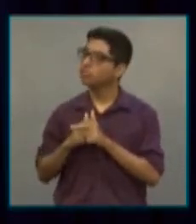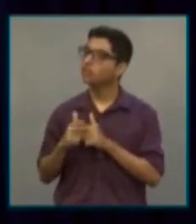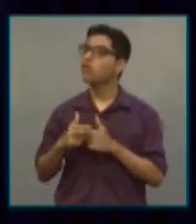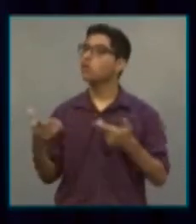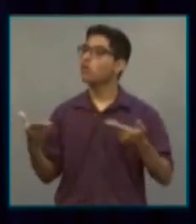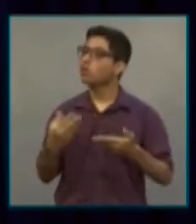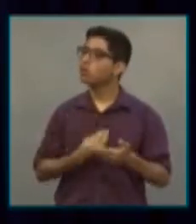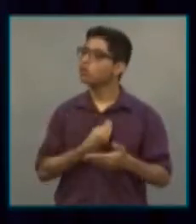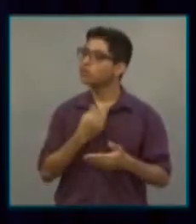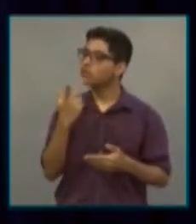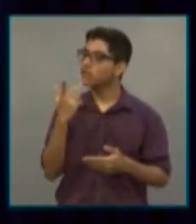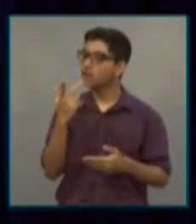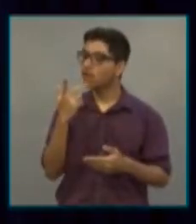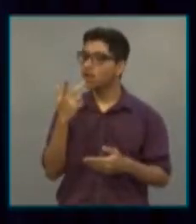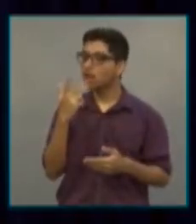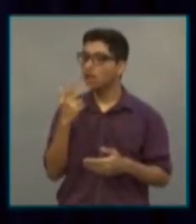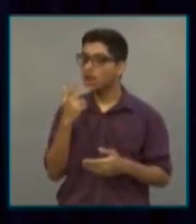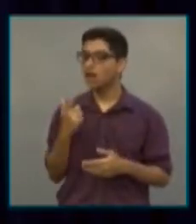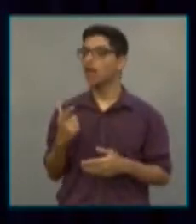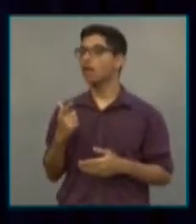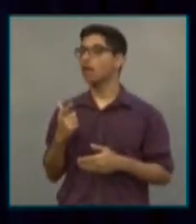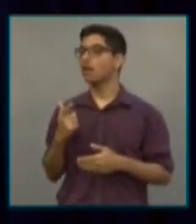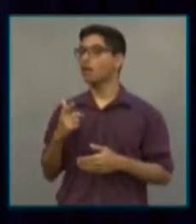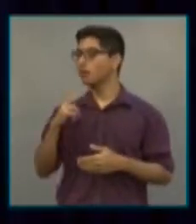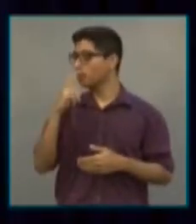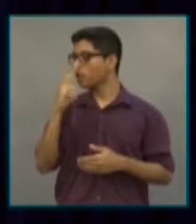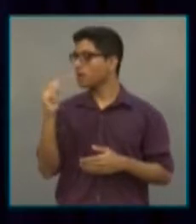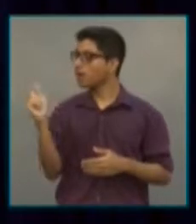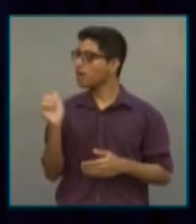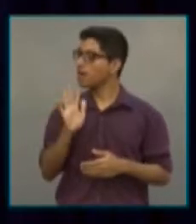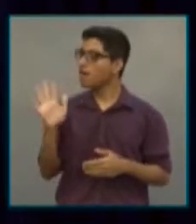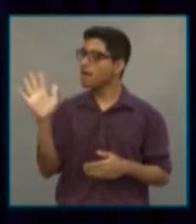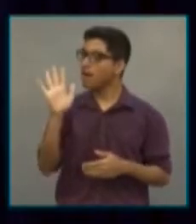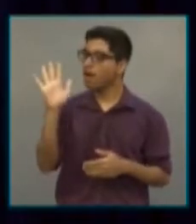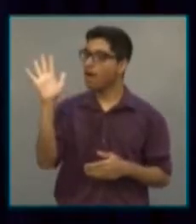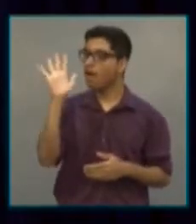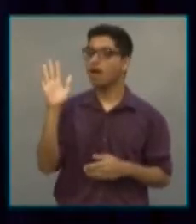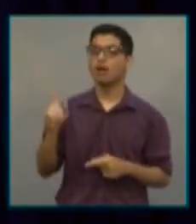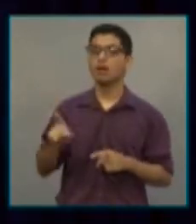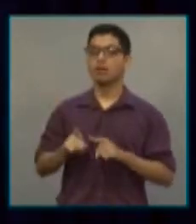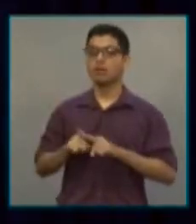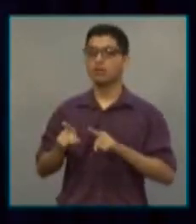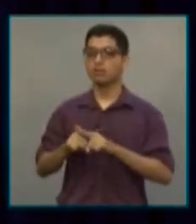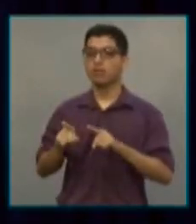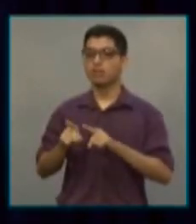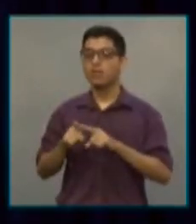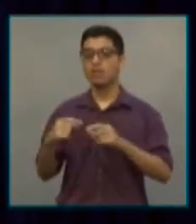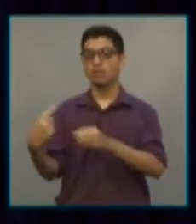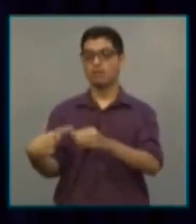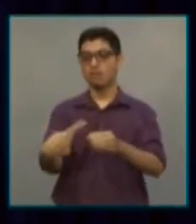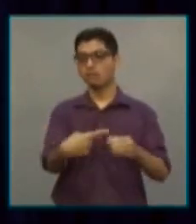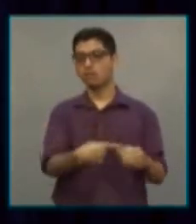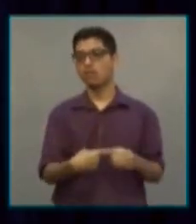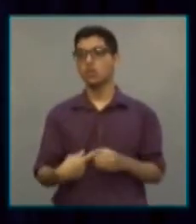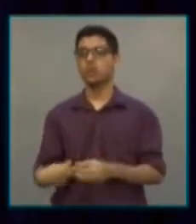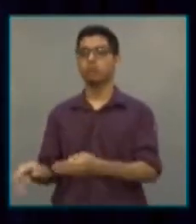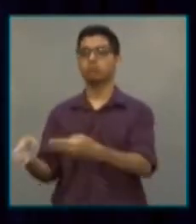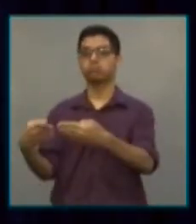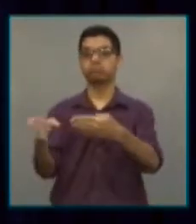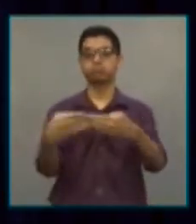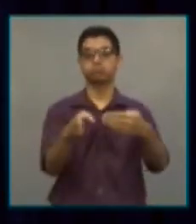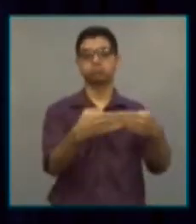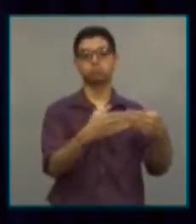custas milionárias, com comarcas fechadas no interior, com